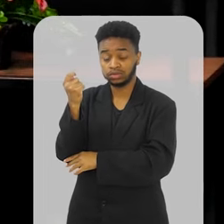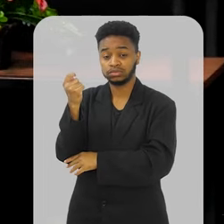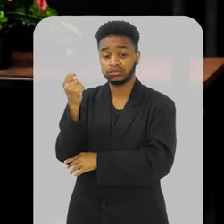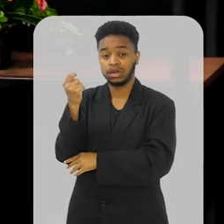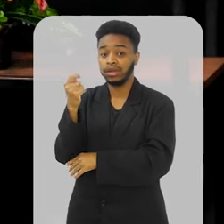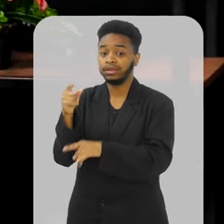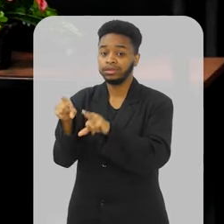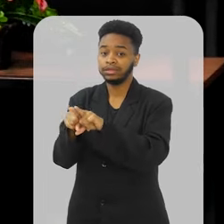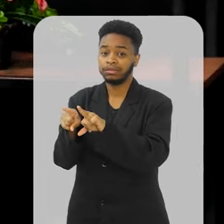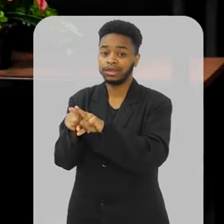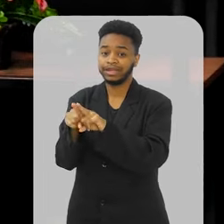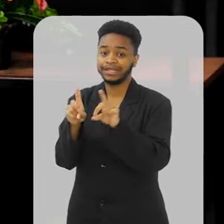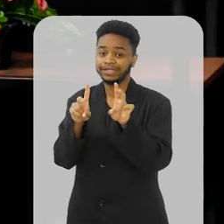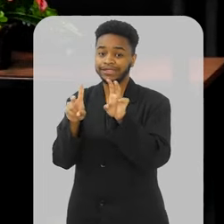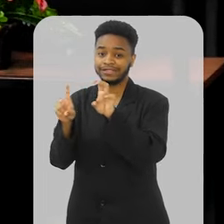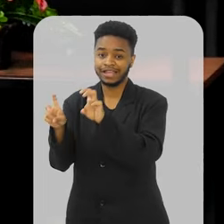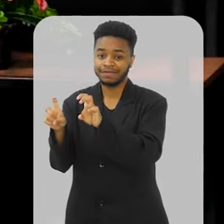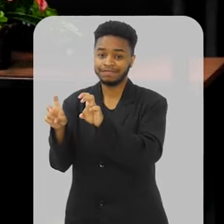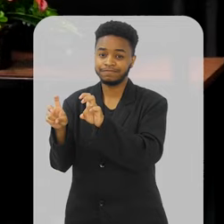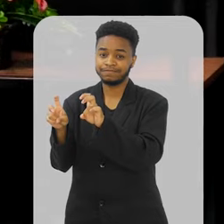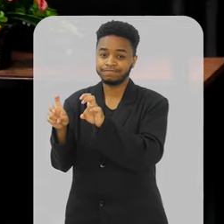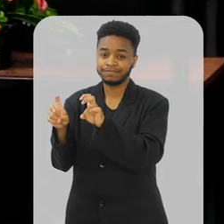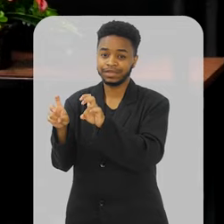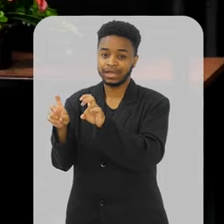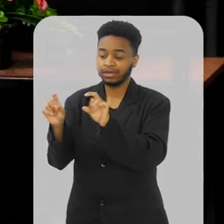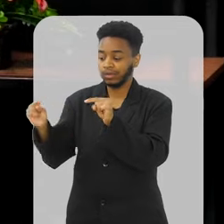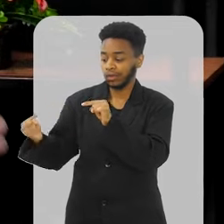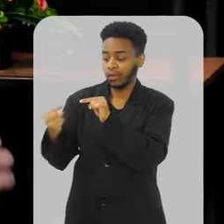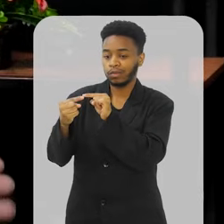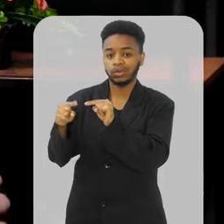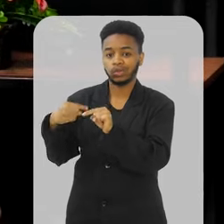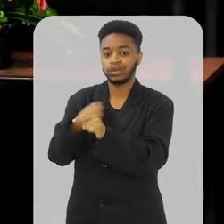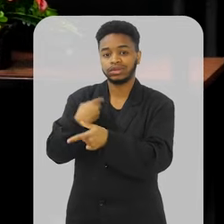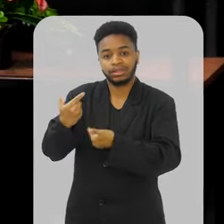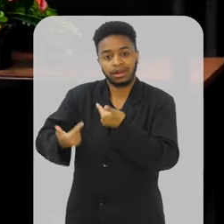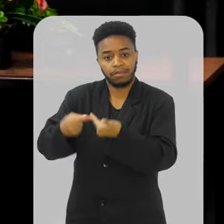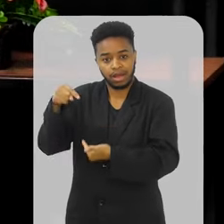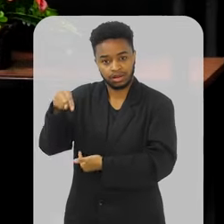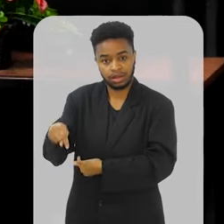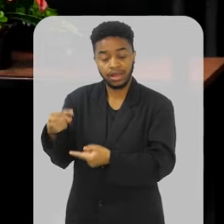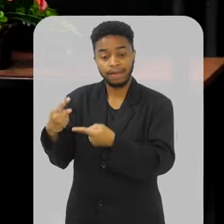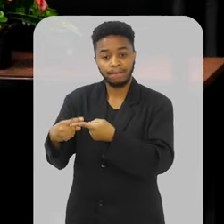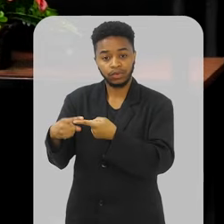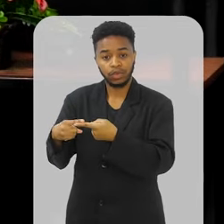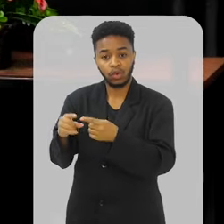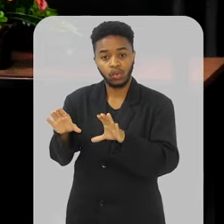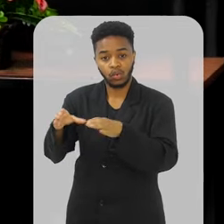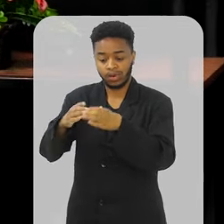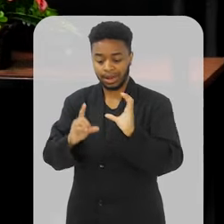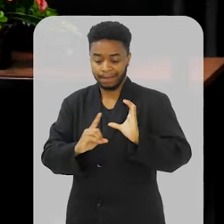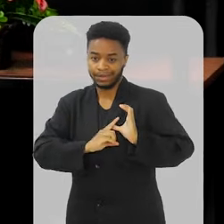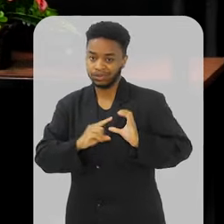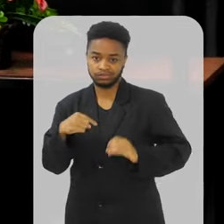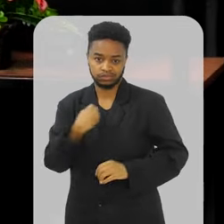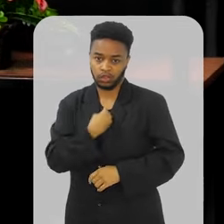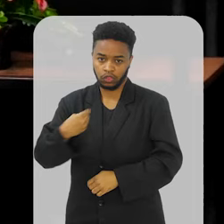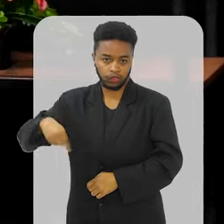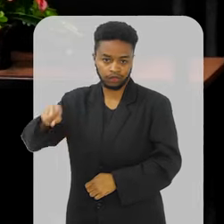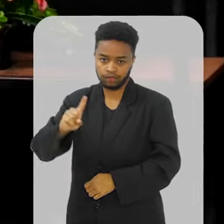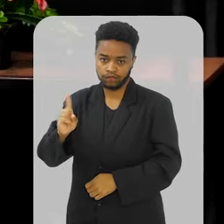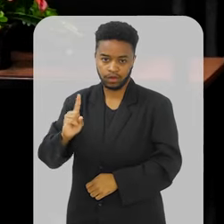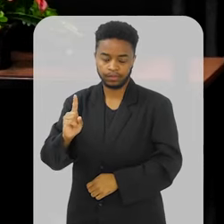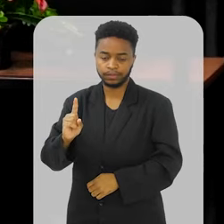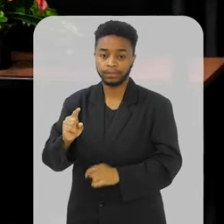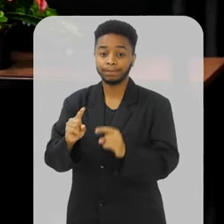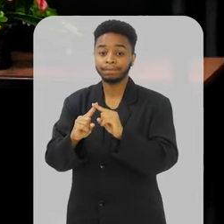do Sul ele também foi algo que bateu com as nossas atividades aqui enquanto capelães nós não fomos